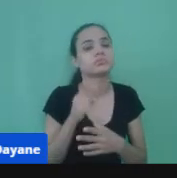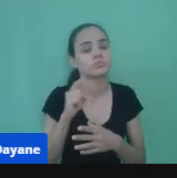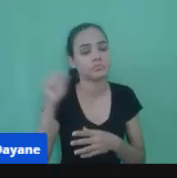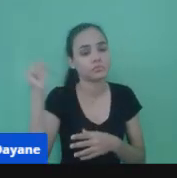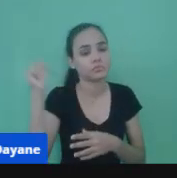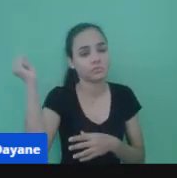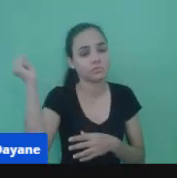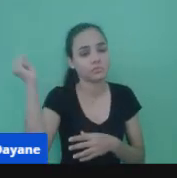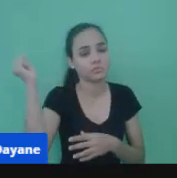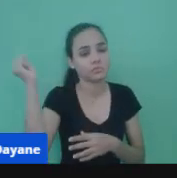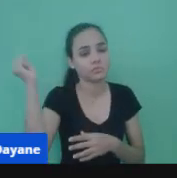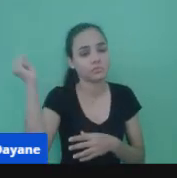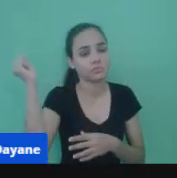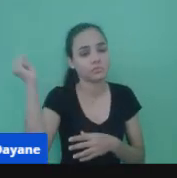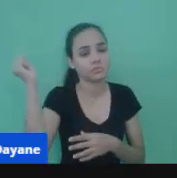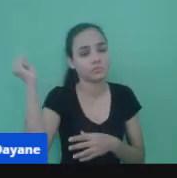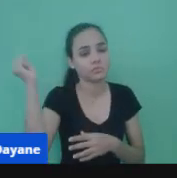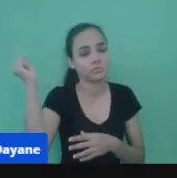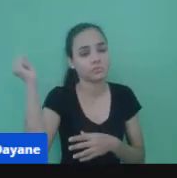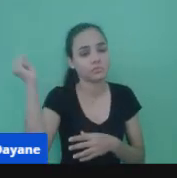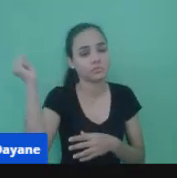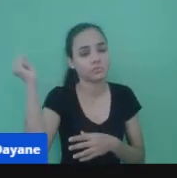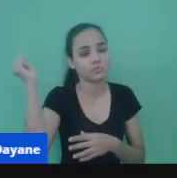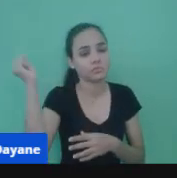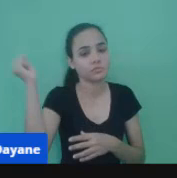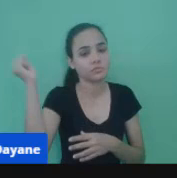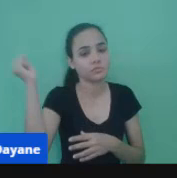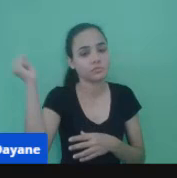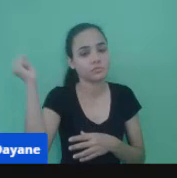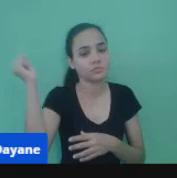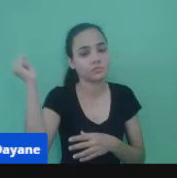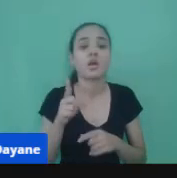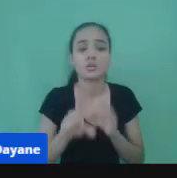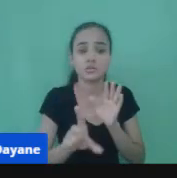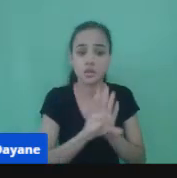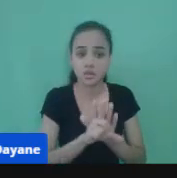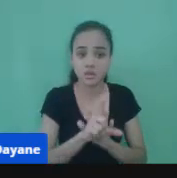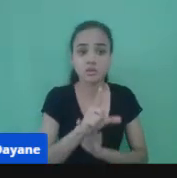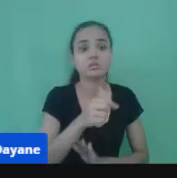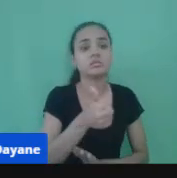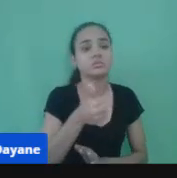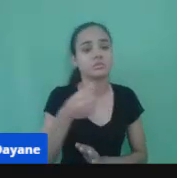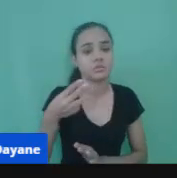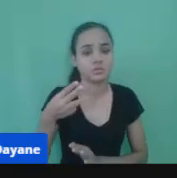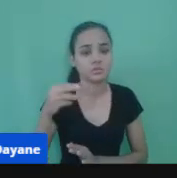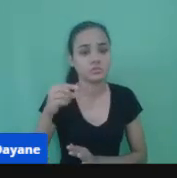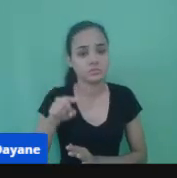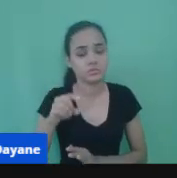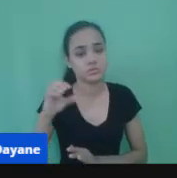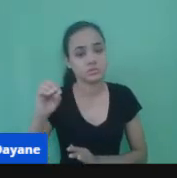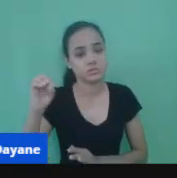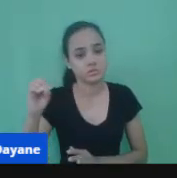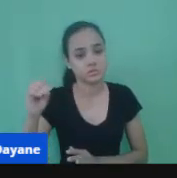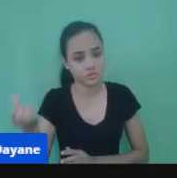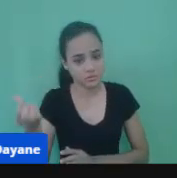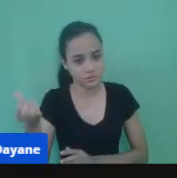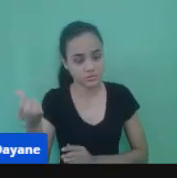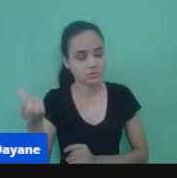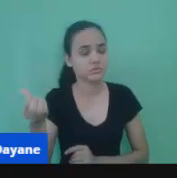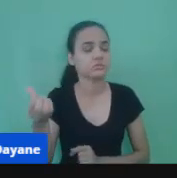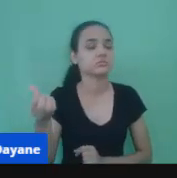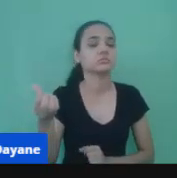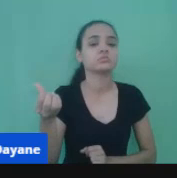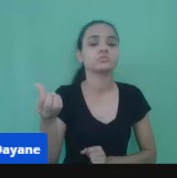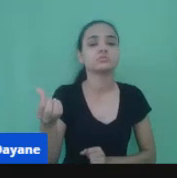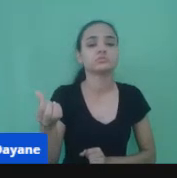esse documento, essa lei 13.006, a 13.006, né, vai trazer